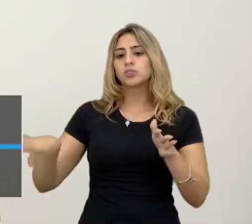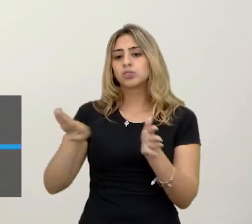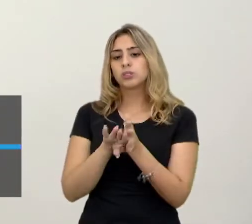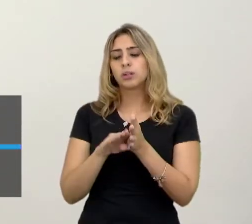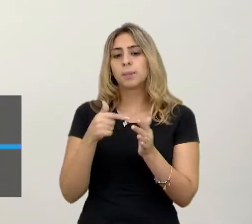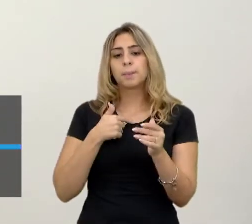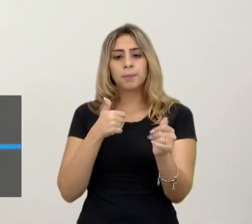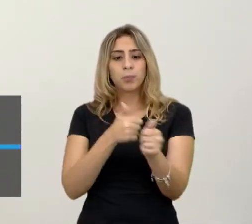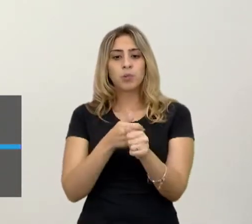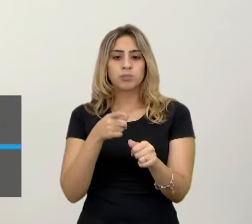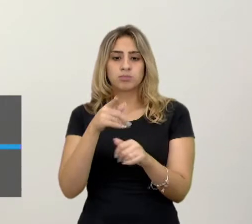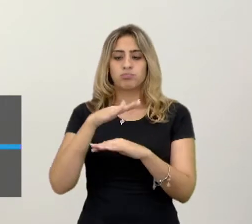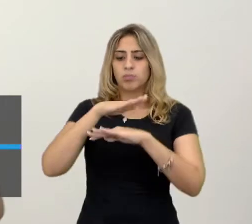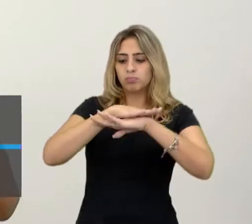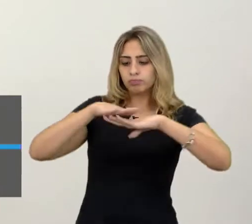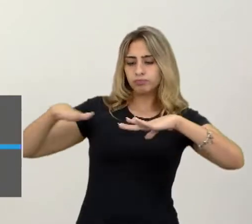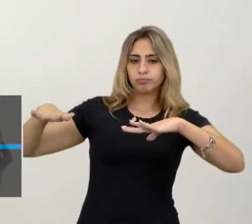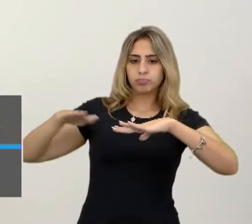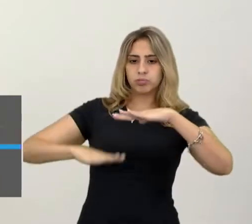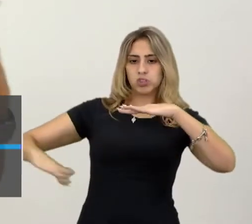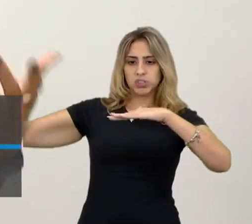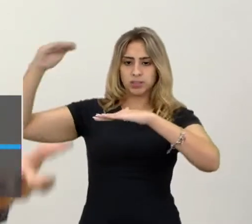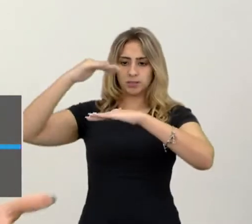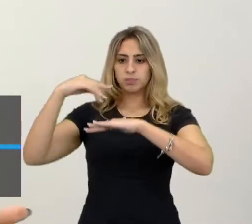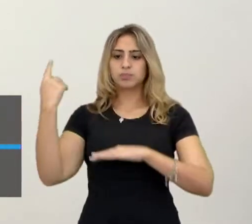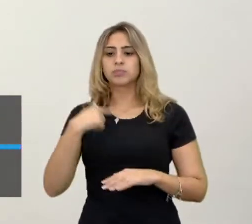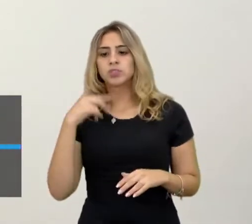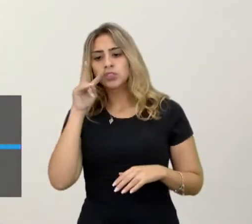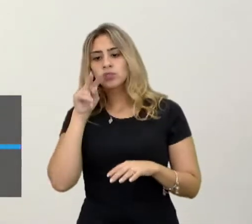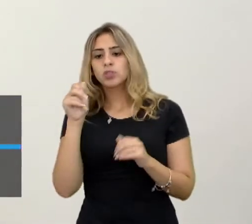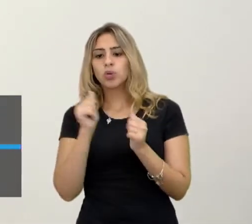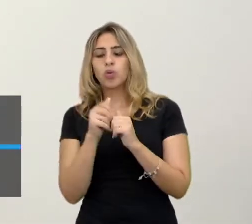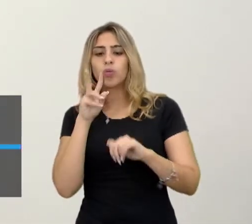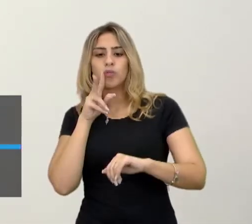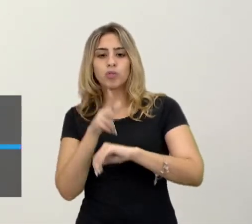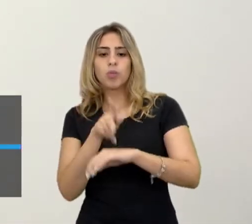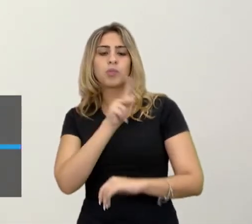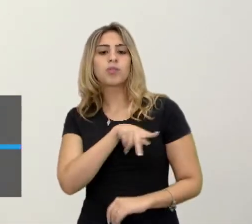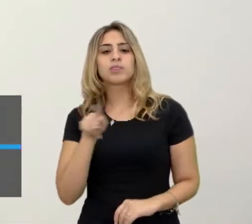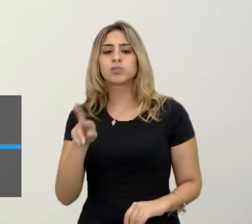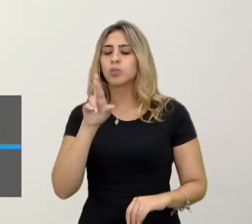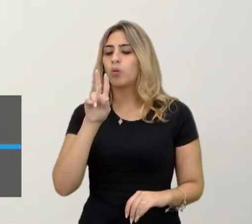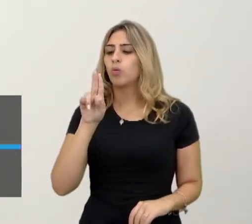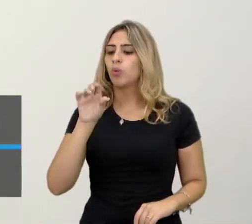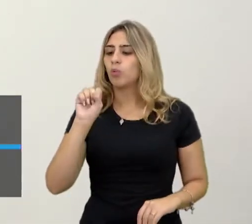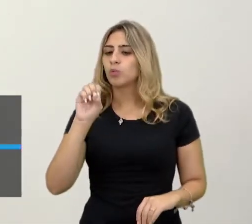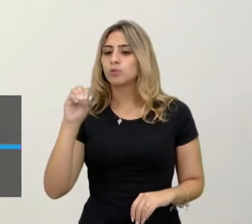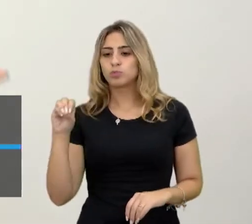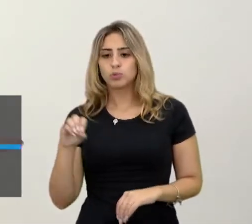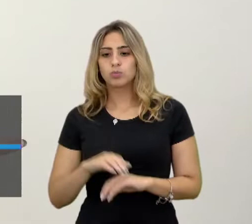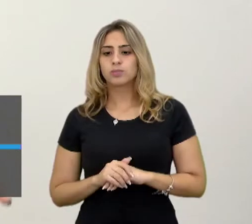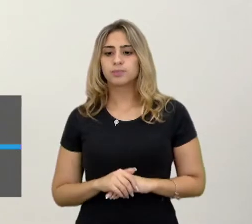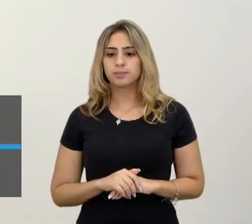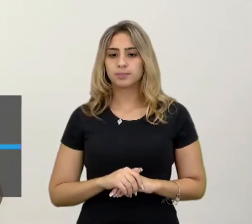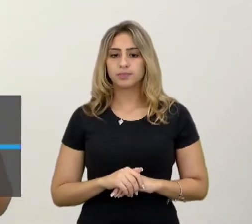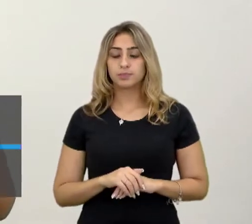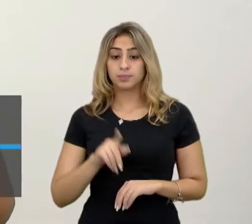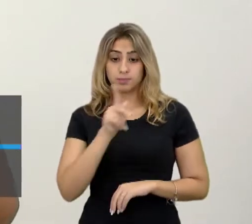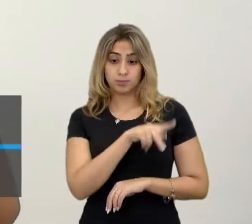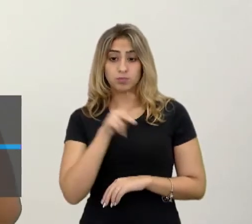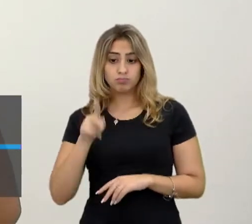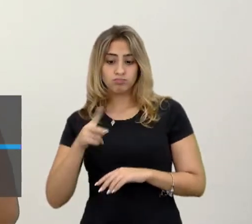mais próximo aqui na superfície. Então a gente viu vídeos aí com o professor Antônio Russo. O professor Antônio Russo também está em outro componente